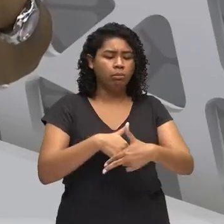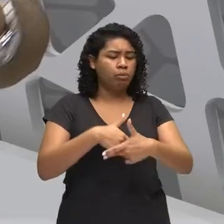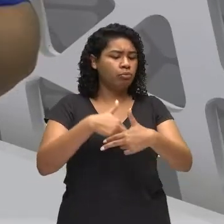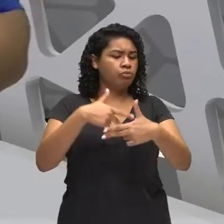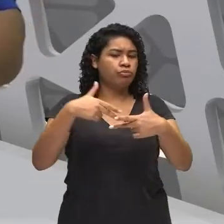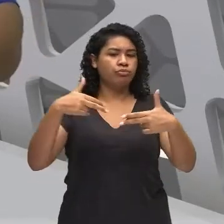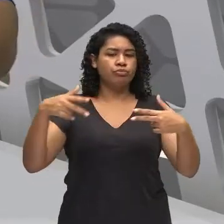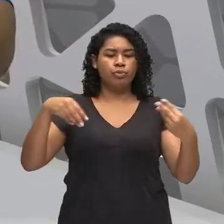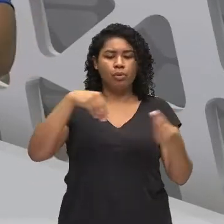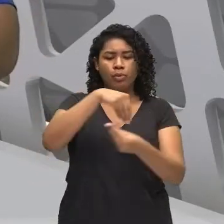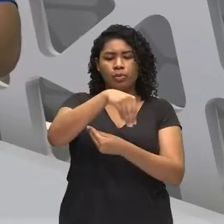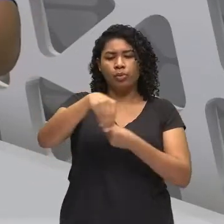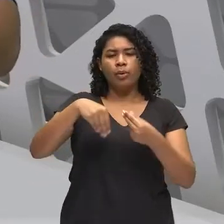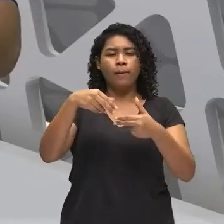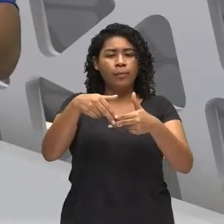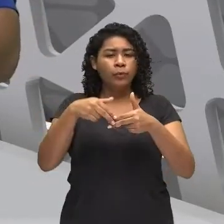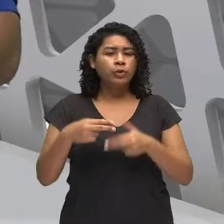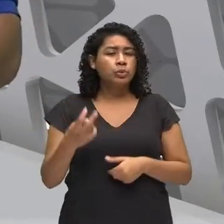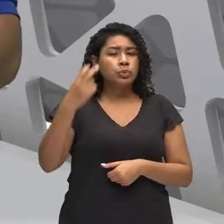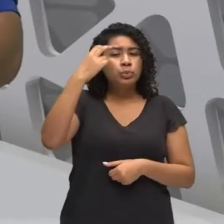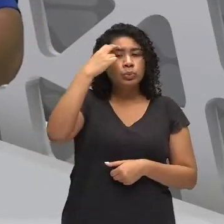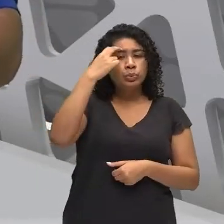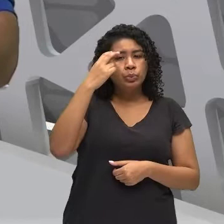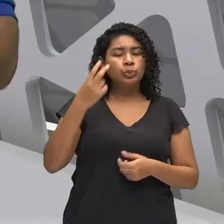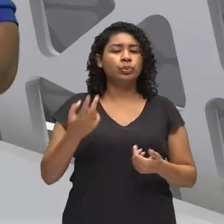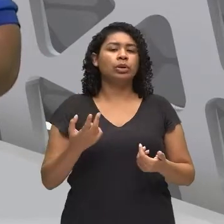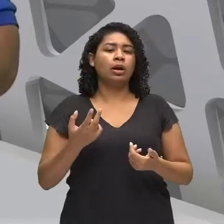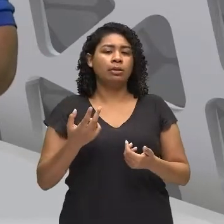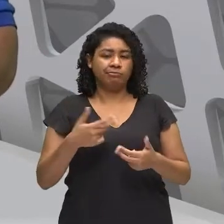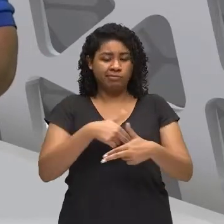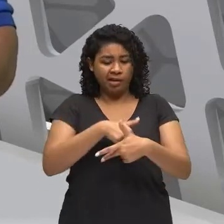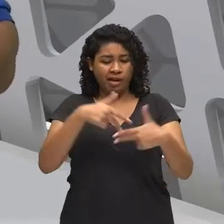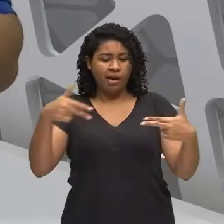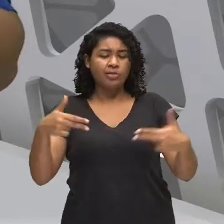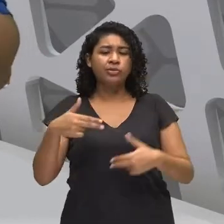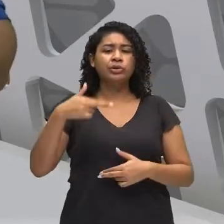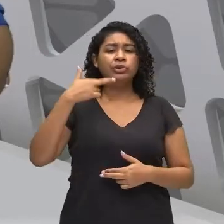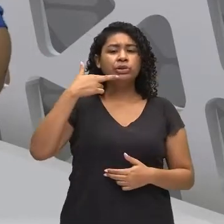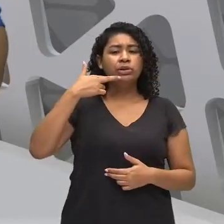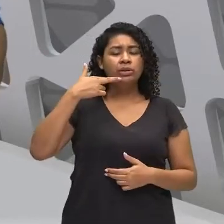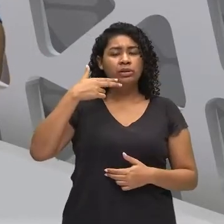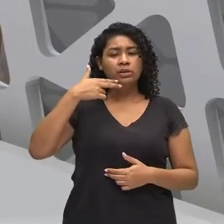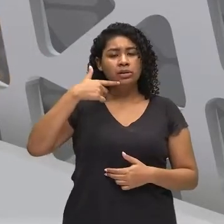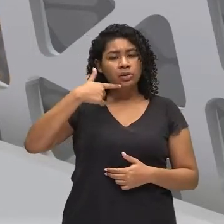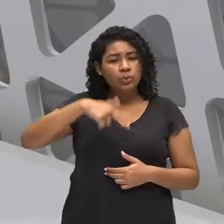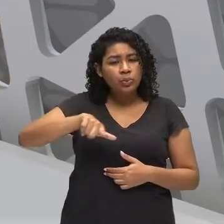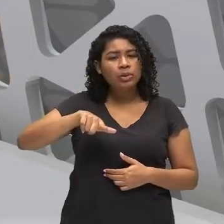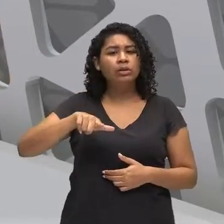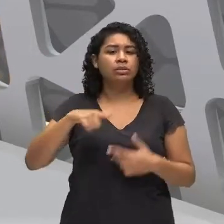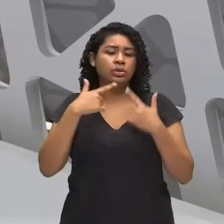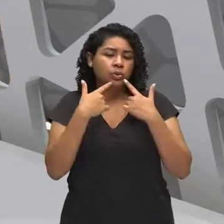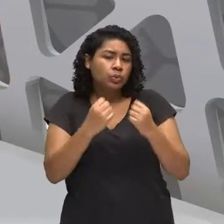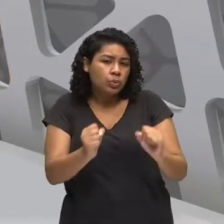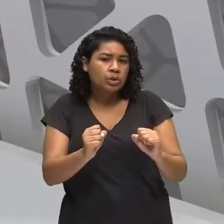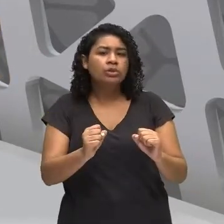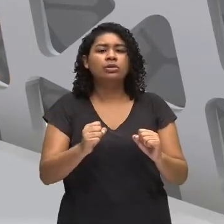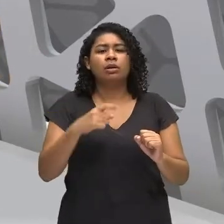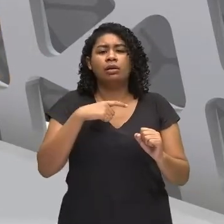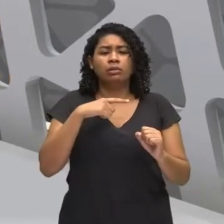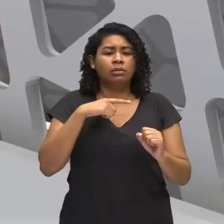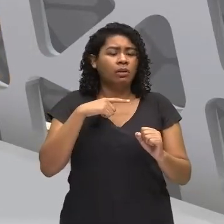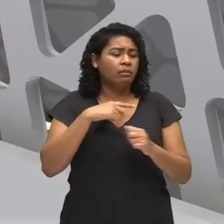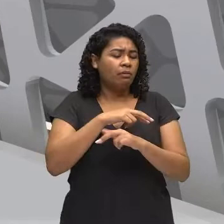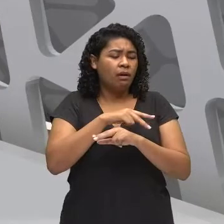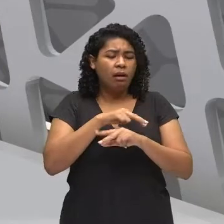temos uma diversidade cultural, étnica, linguística, com as heranças indígenas, com as heranças europeias e por aí